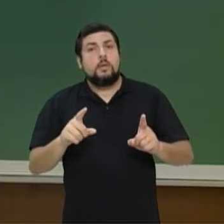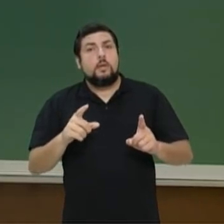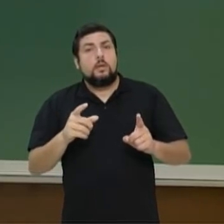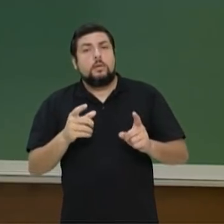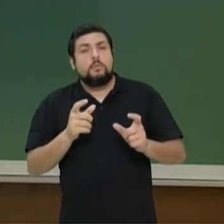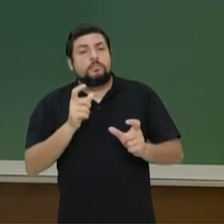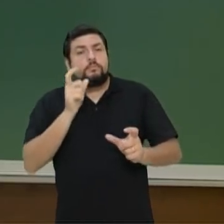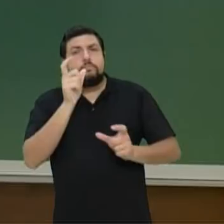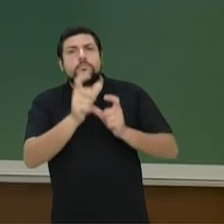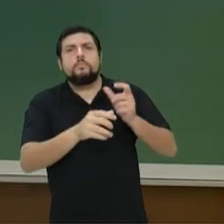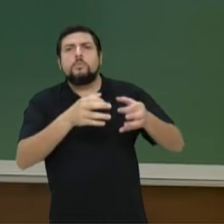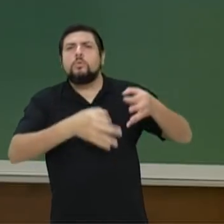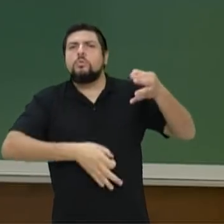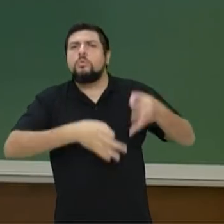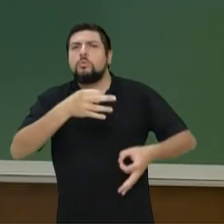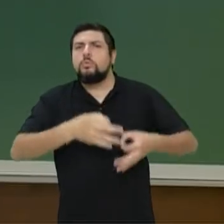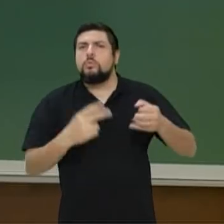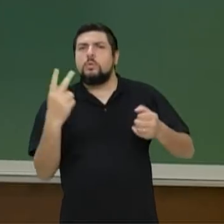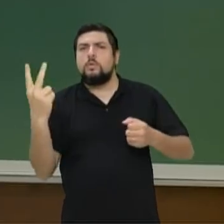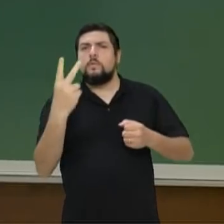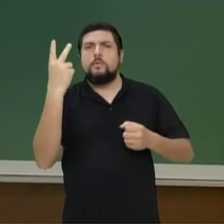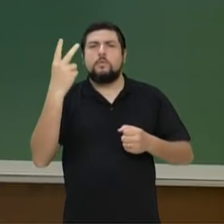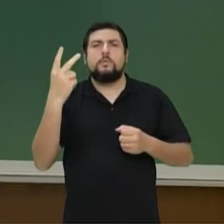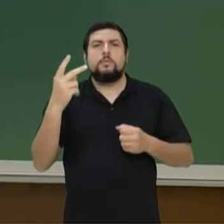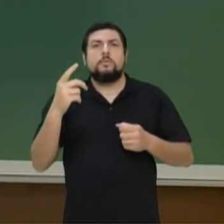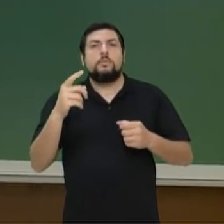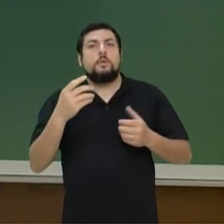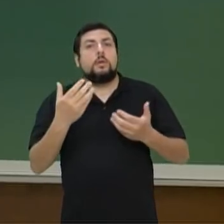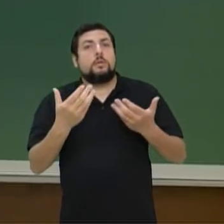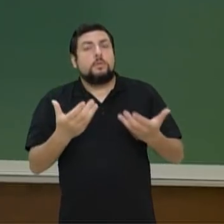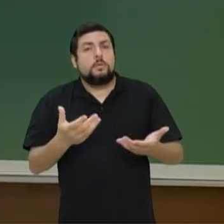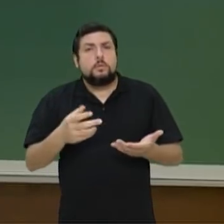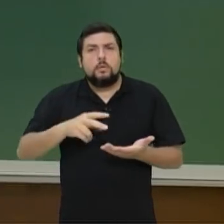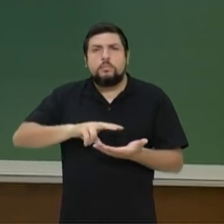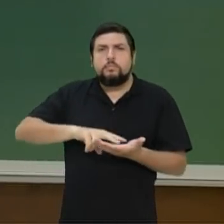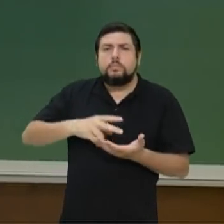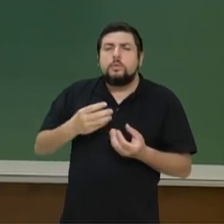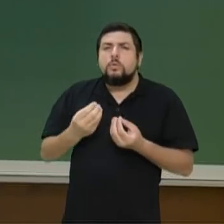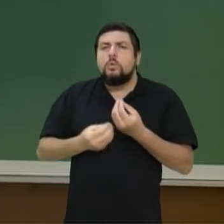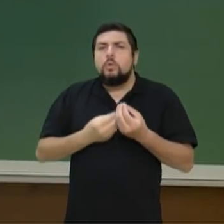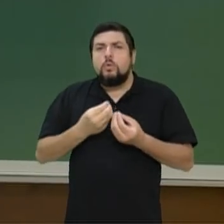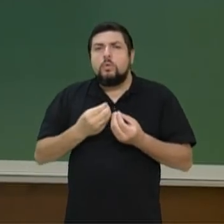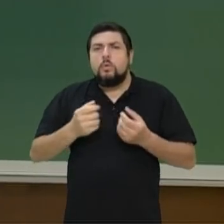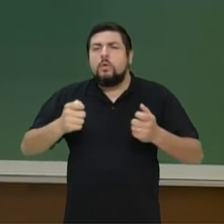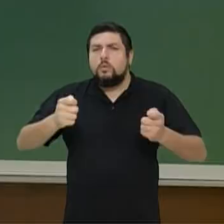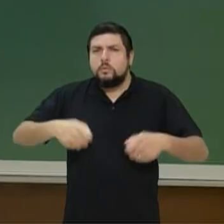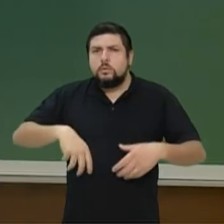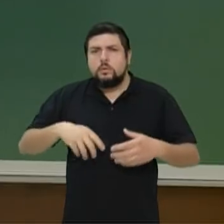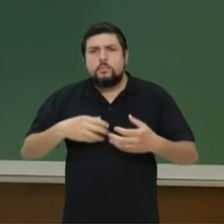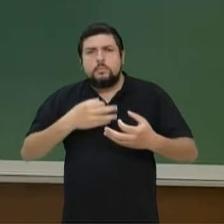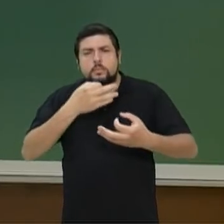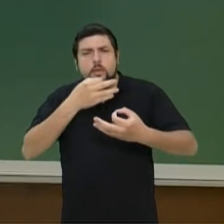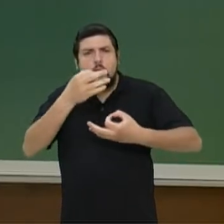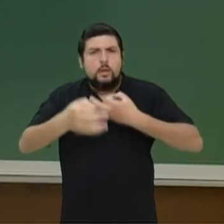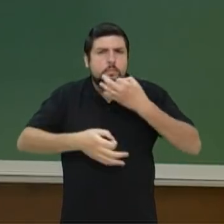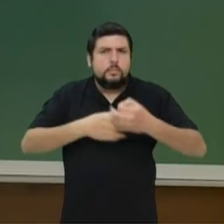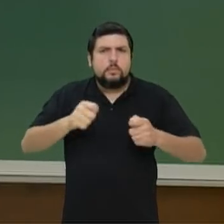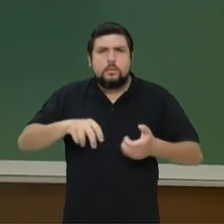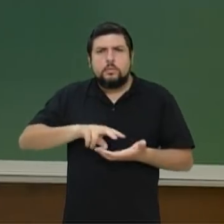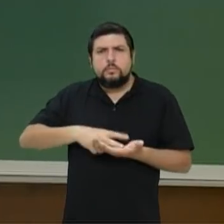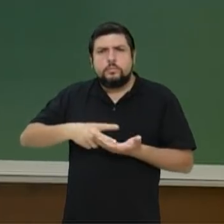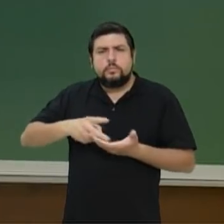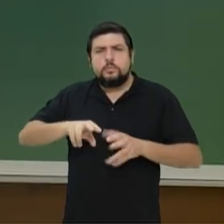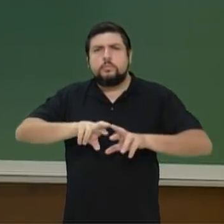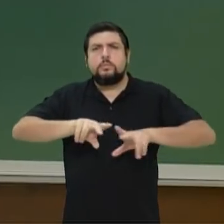valores e interpretações, causando aí, então, várias formas de interpretações, né, de acordo